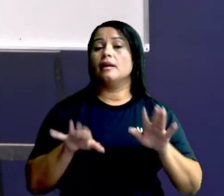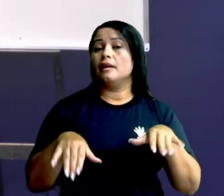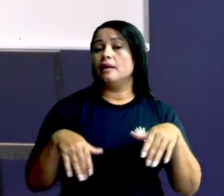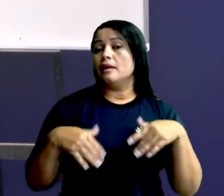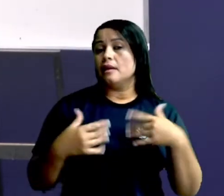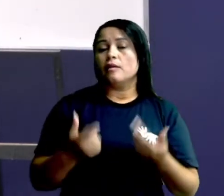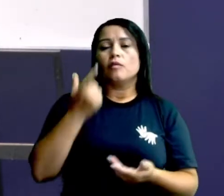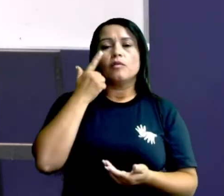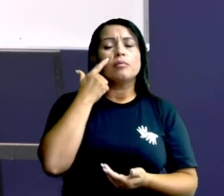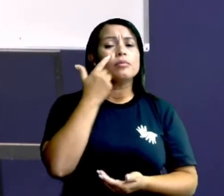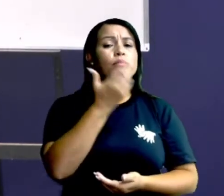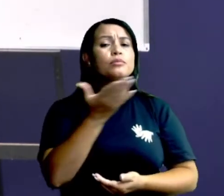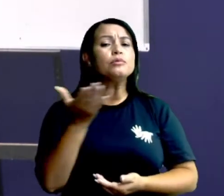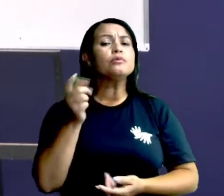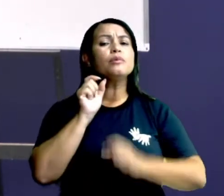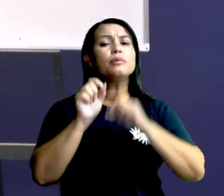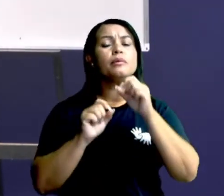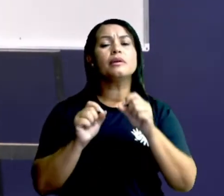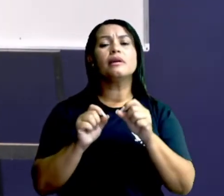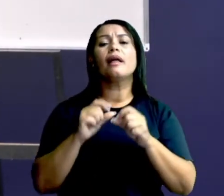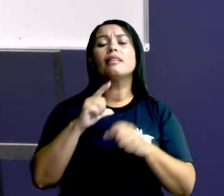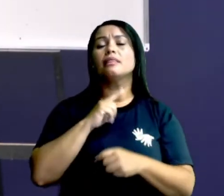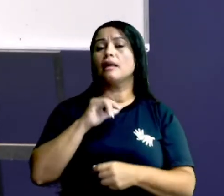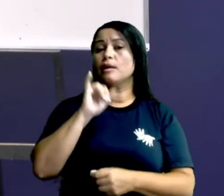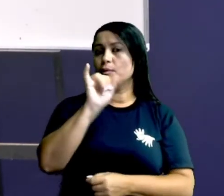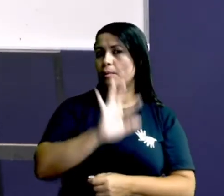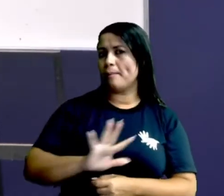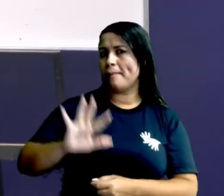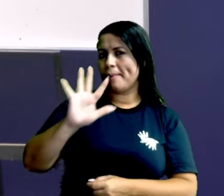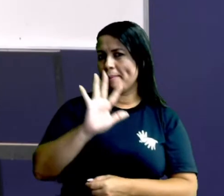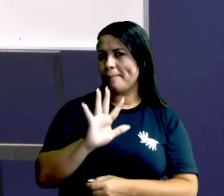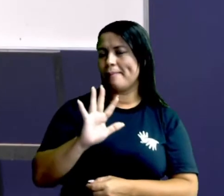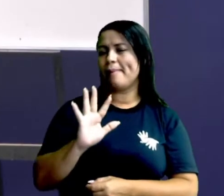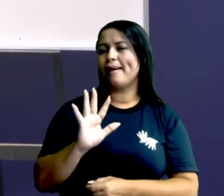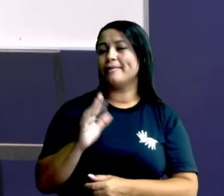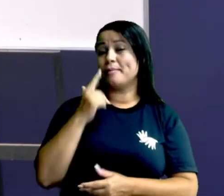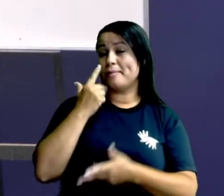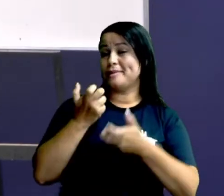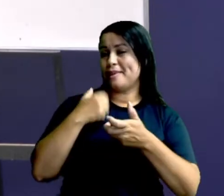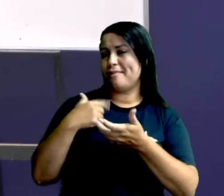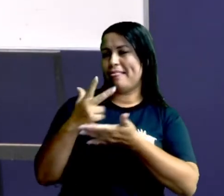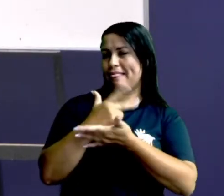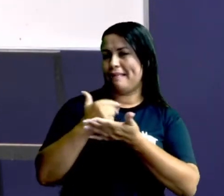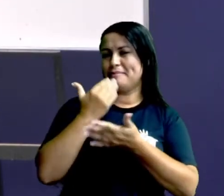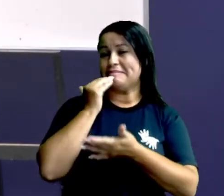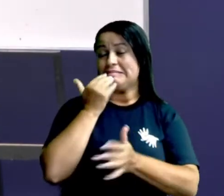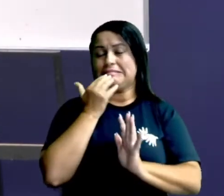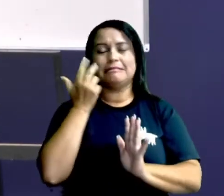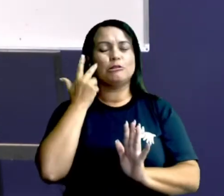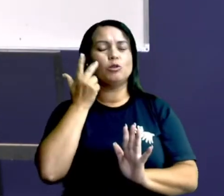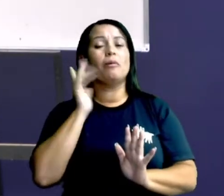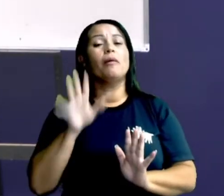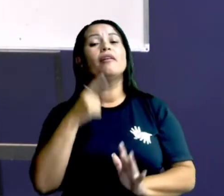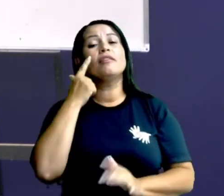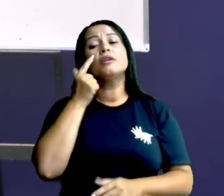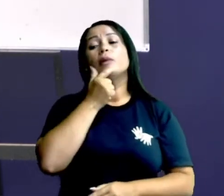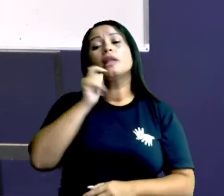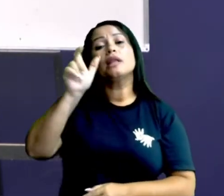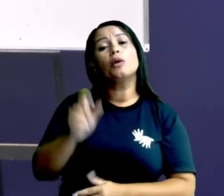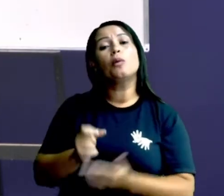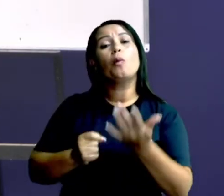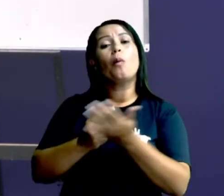Então, vamos ver aqui um pequeno desenho que eu fiz, né? Não reparem que a professora aqui é horrível em desenho. Então, Miguel comprou um